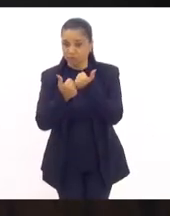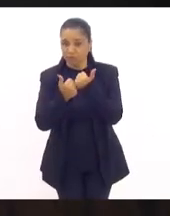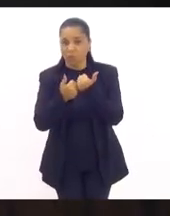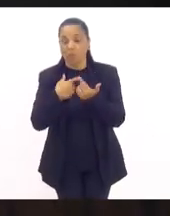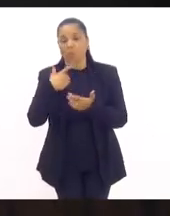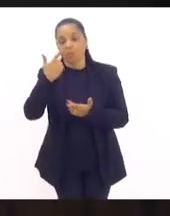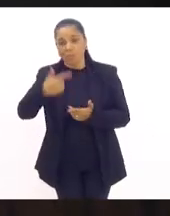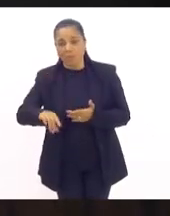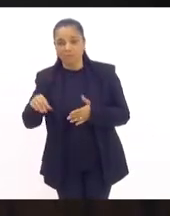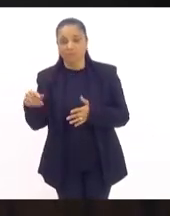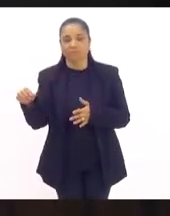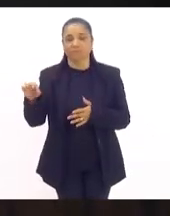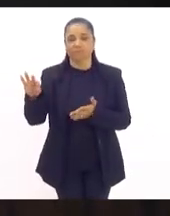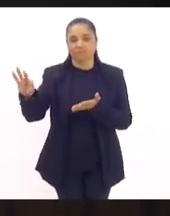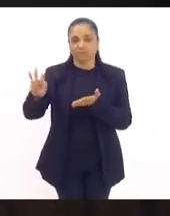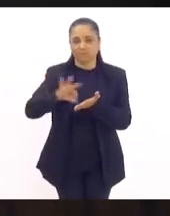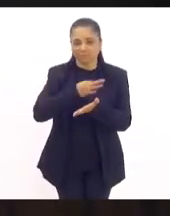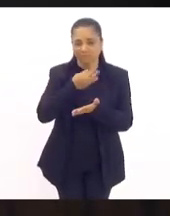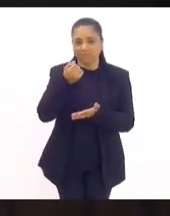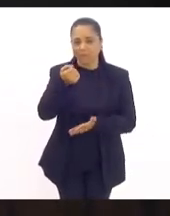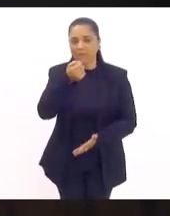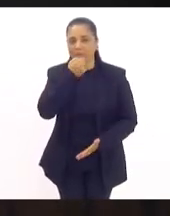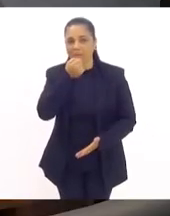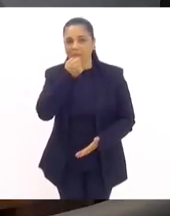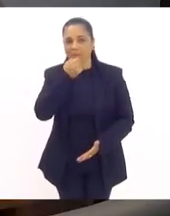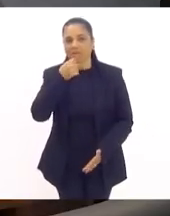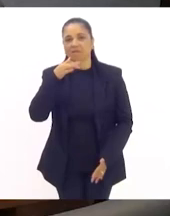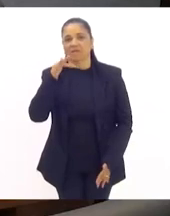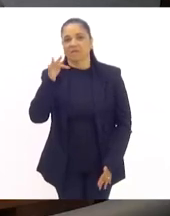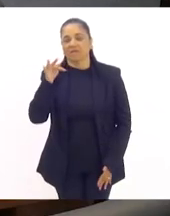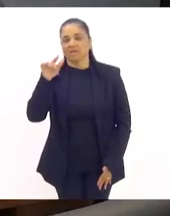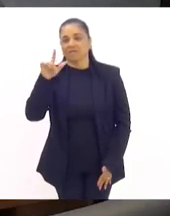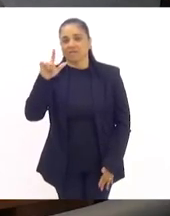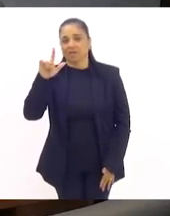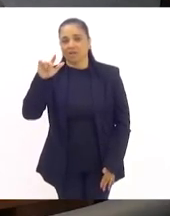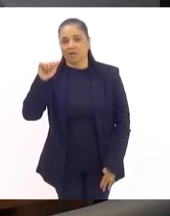orador inscrito é o nobre deputado Flávio Serafini.